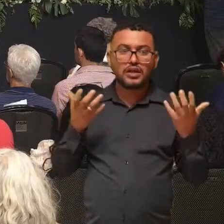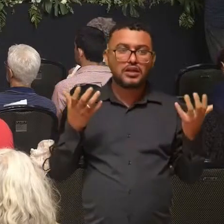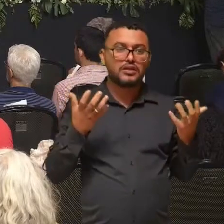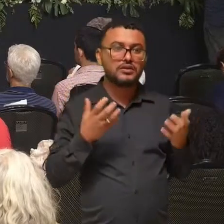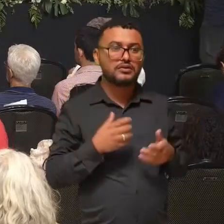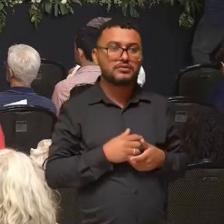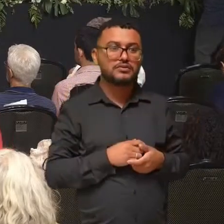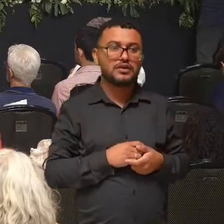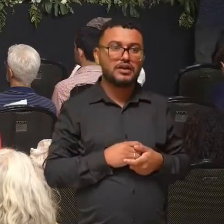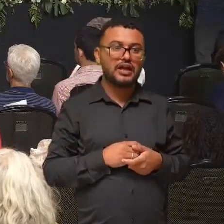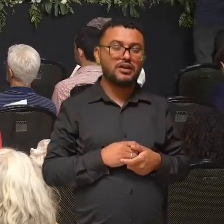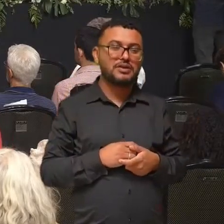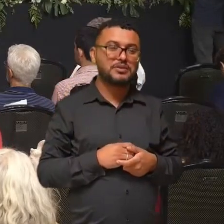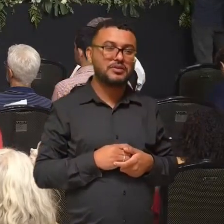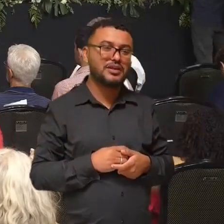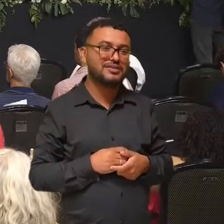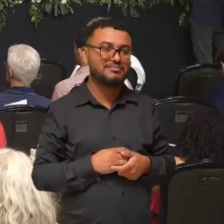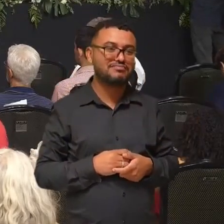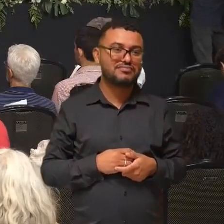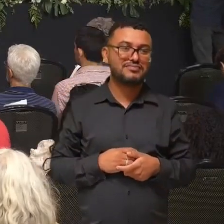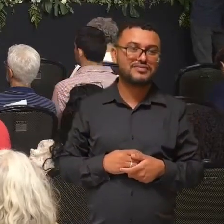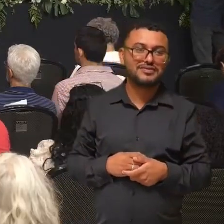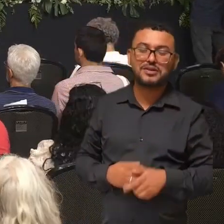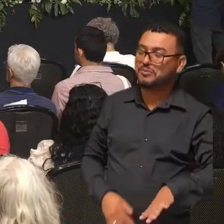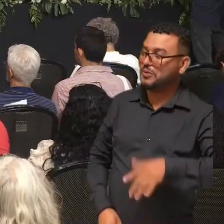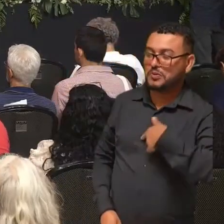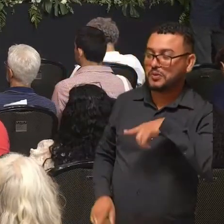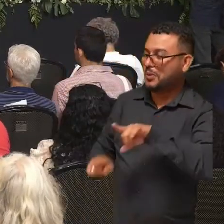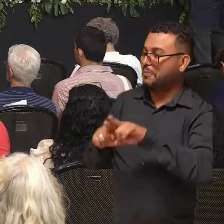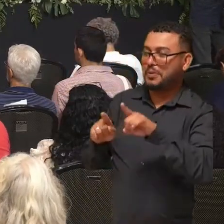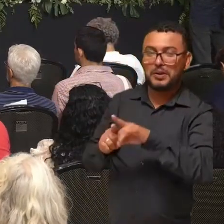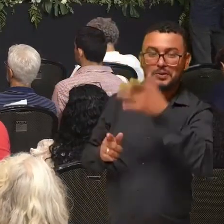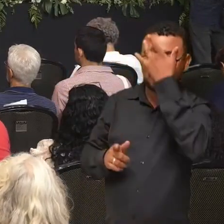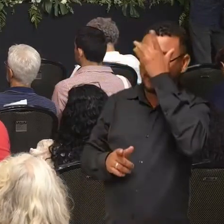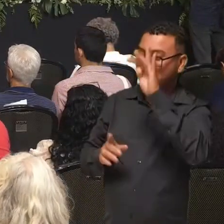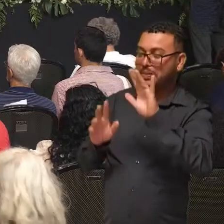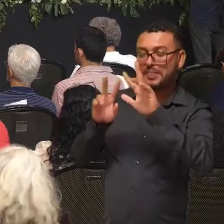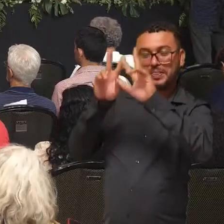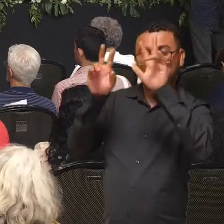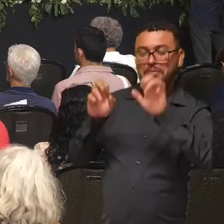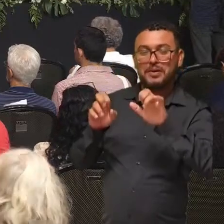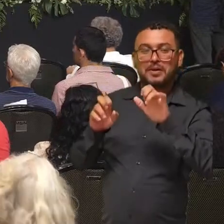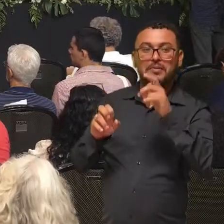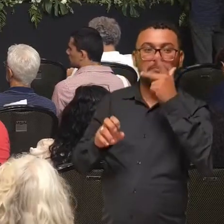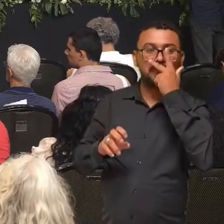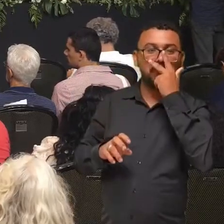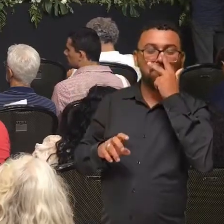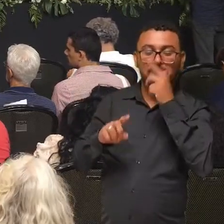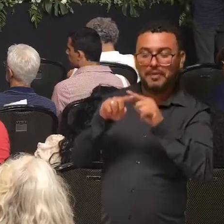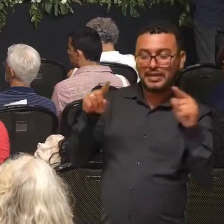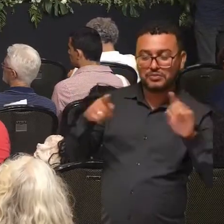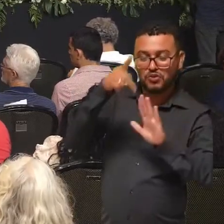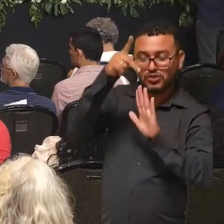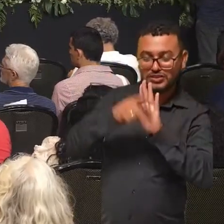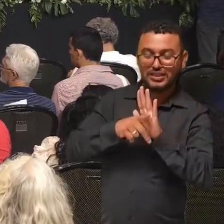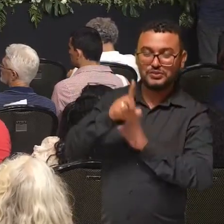Também não acompanho muito, mas eu acho que essas manhãneiras eram programas que ele fazia todos os dias,